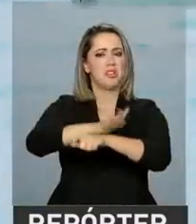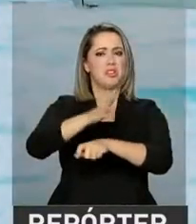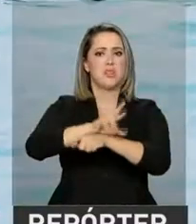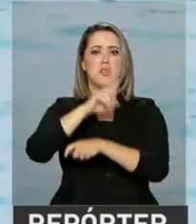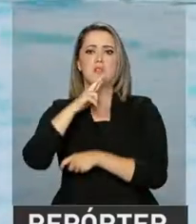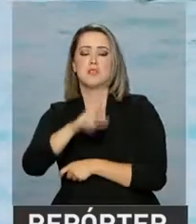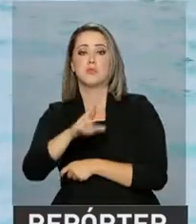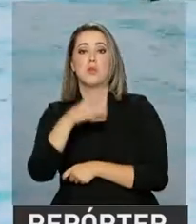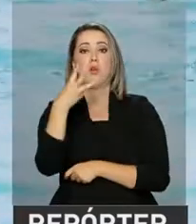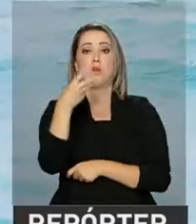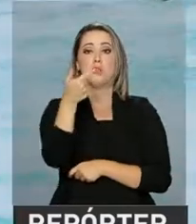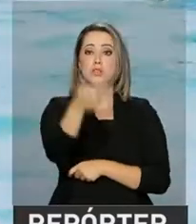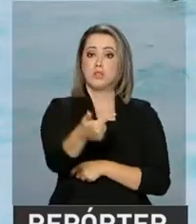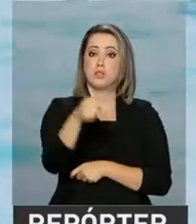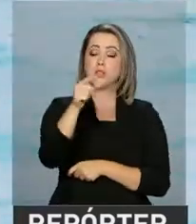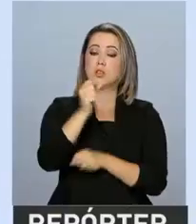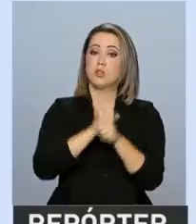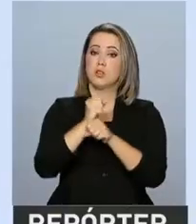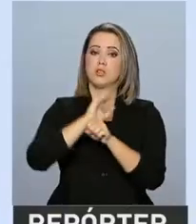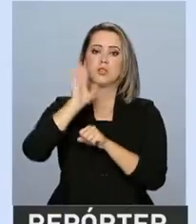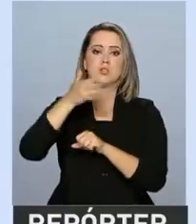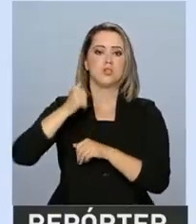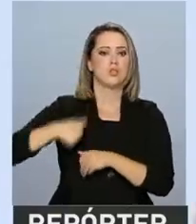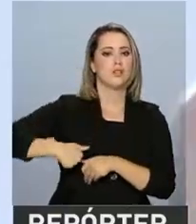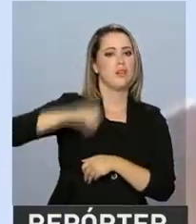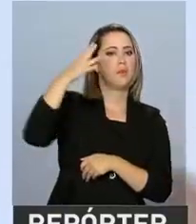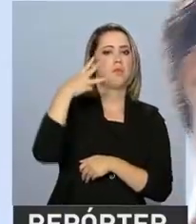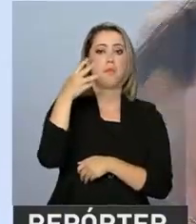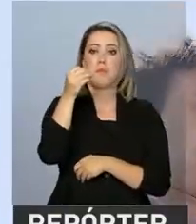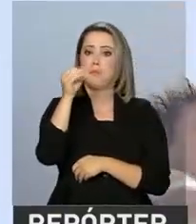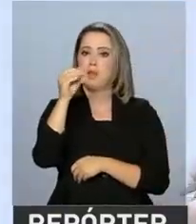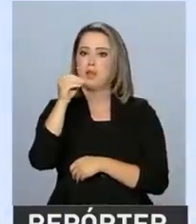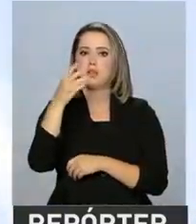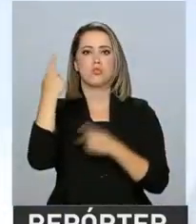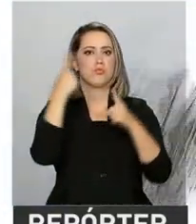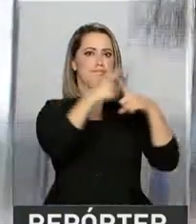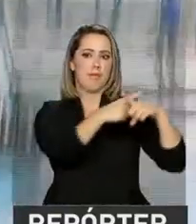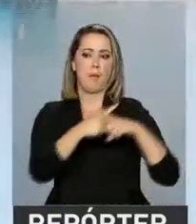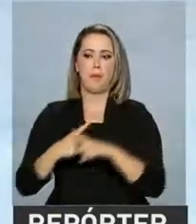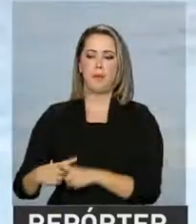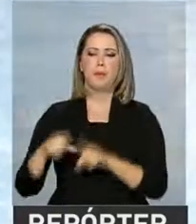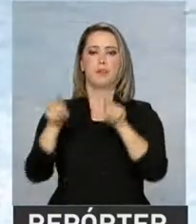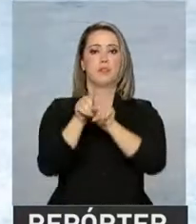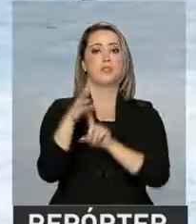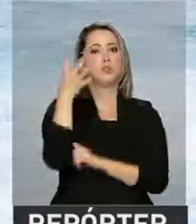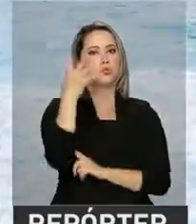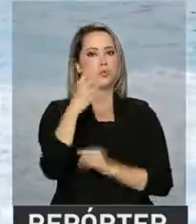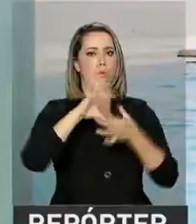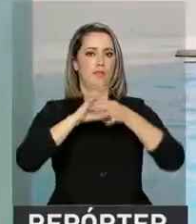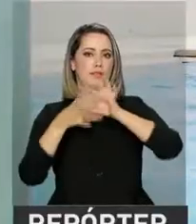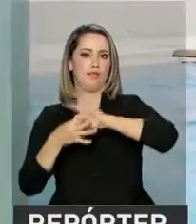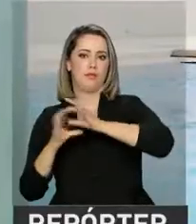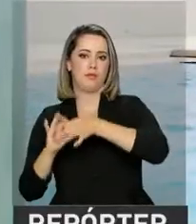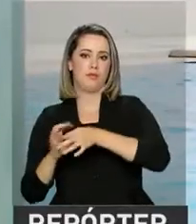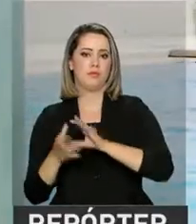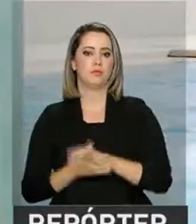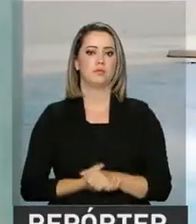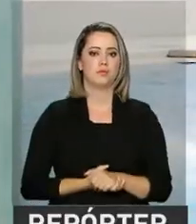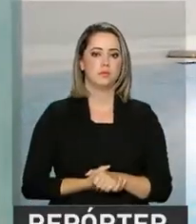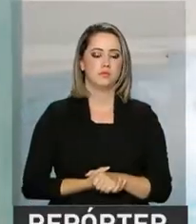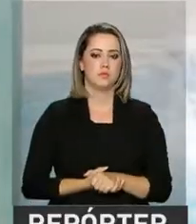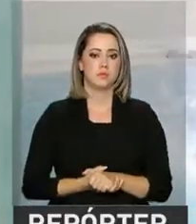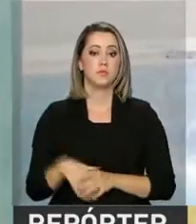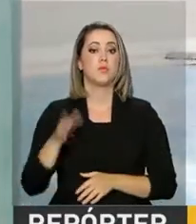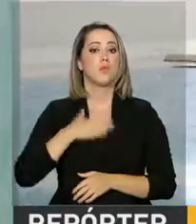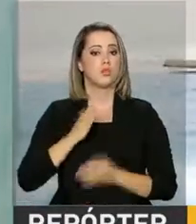32 anos países já participou de mais de 300 competições e de quatro jogos olímpicos já foi também há três